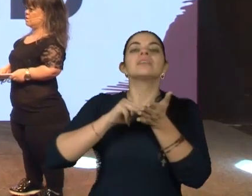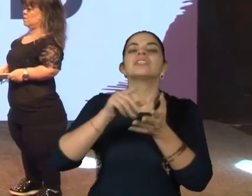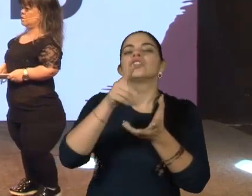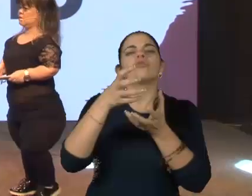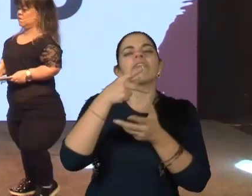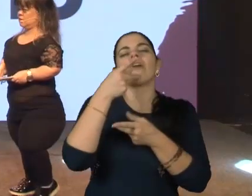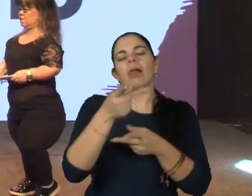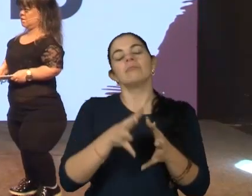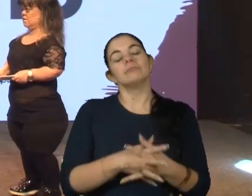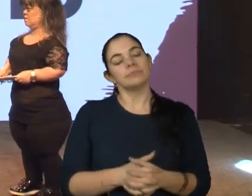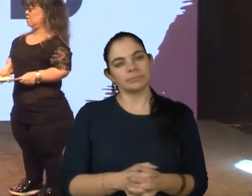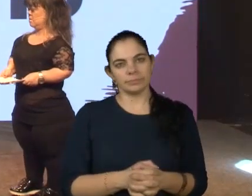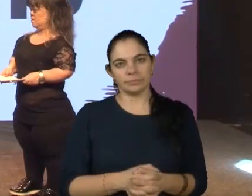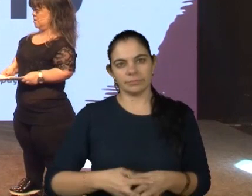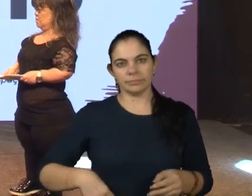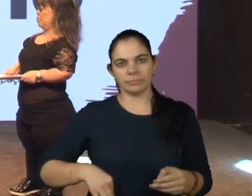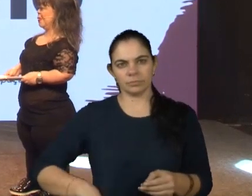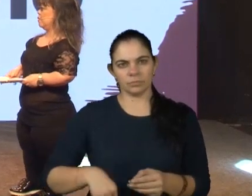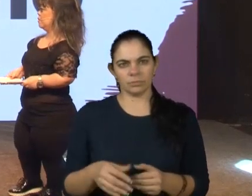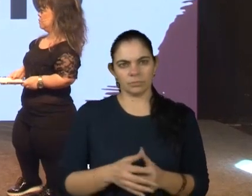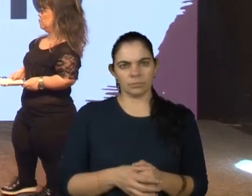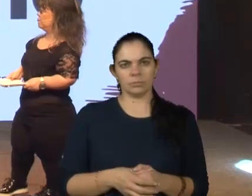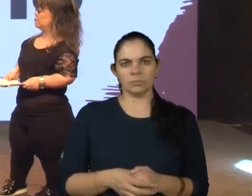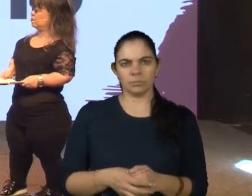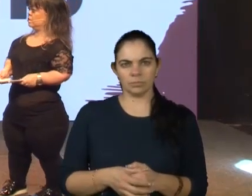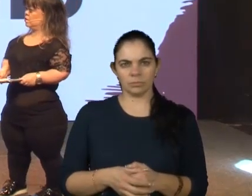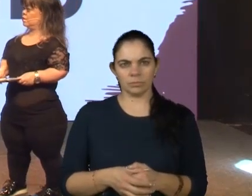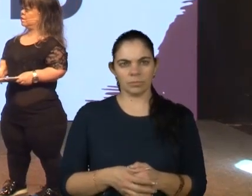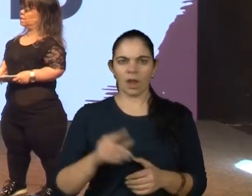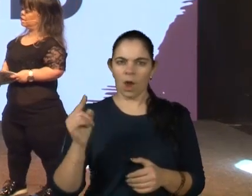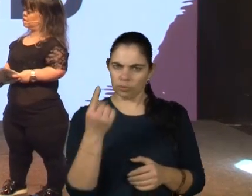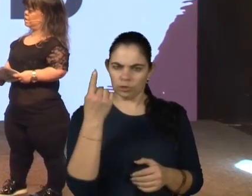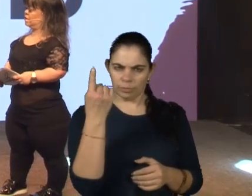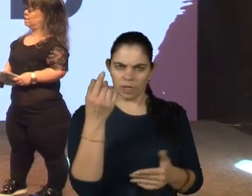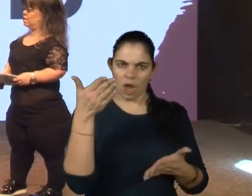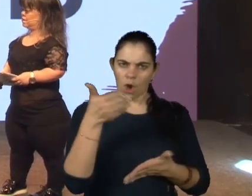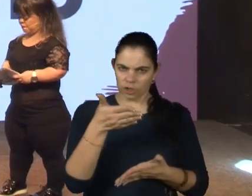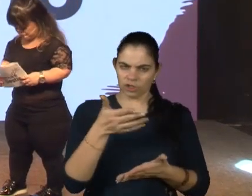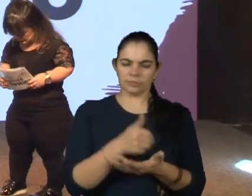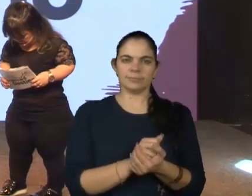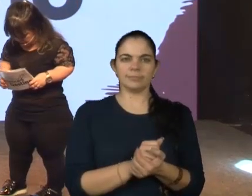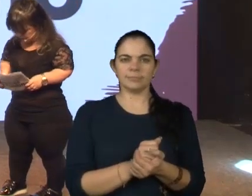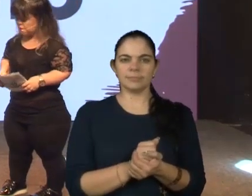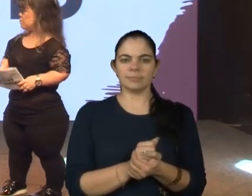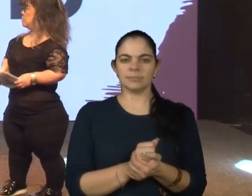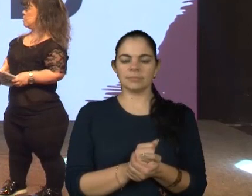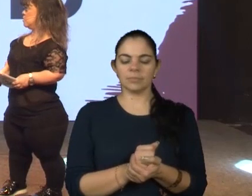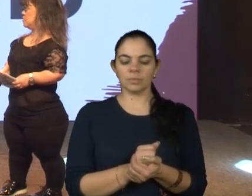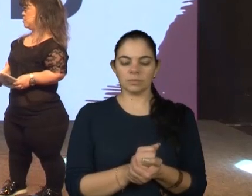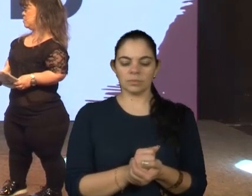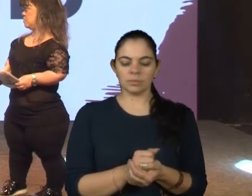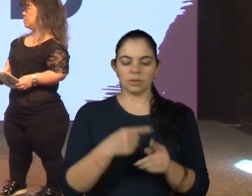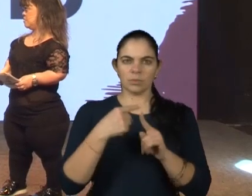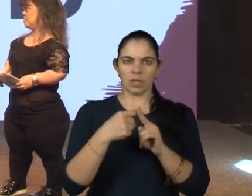você gostaria de passar para as pessoas? Então, com a minha autonomia hoje, porque assim,